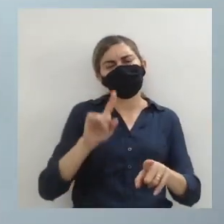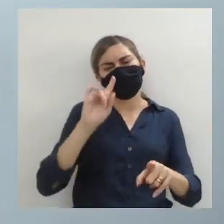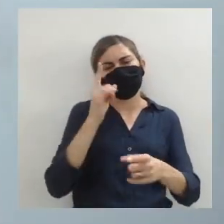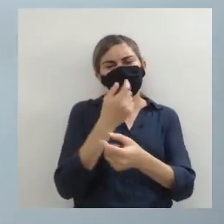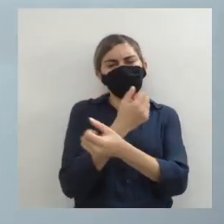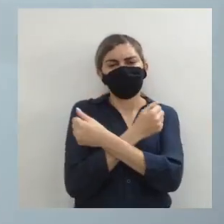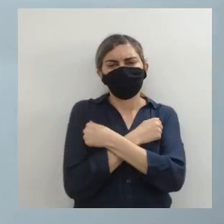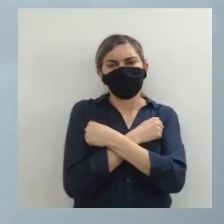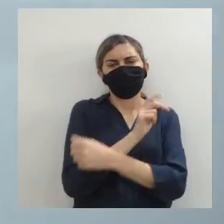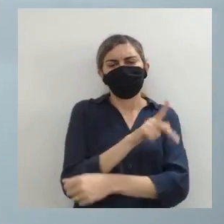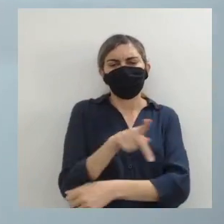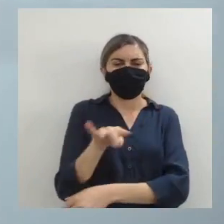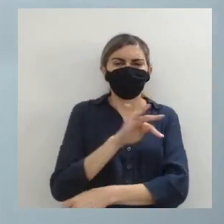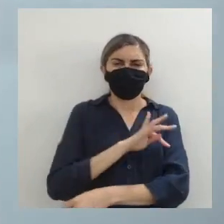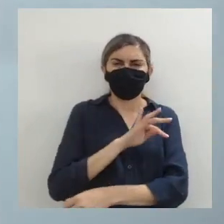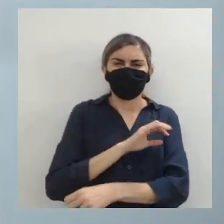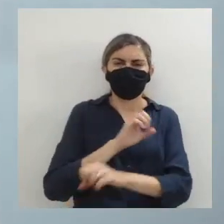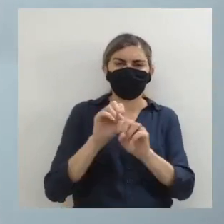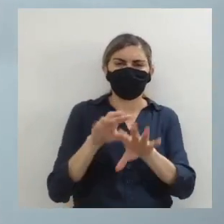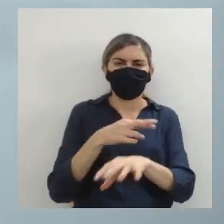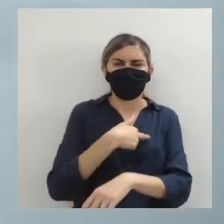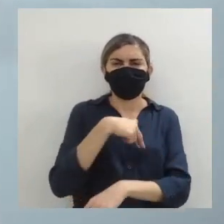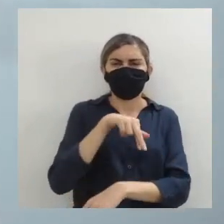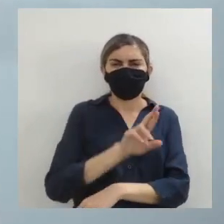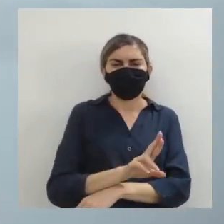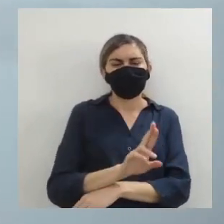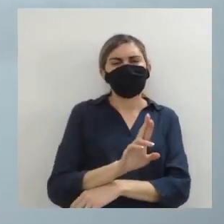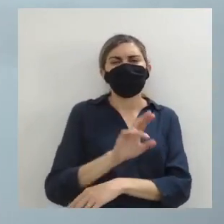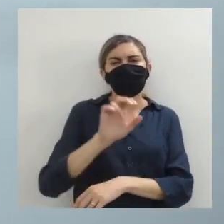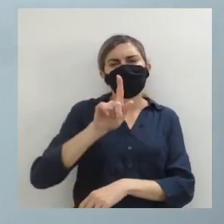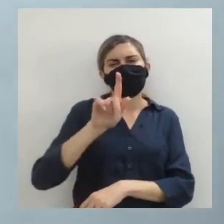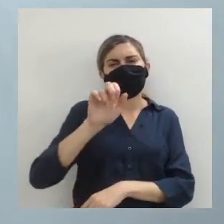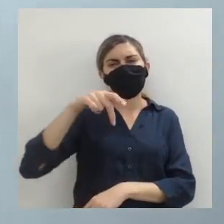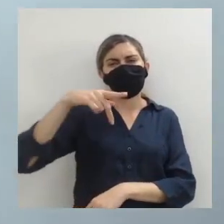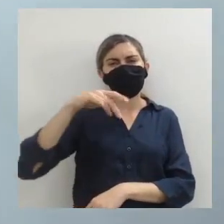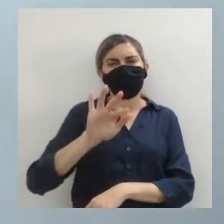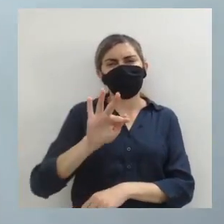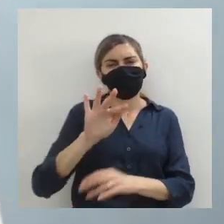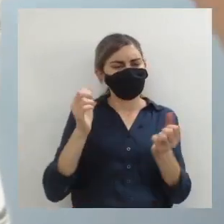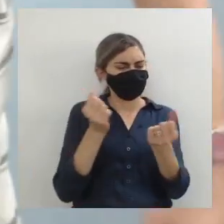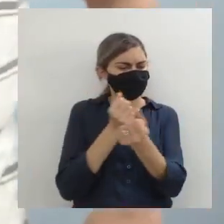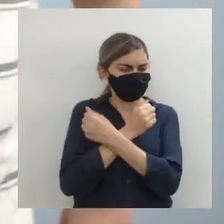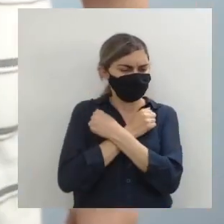aos professores técnicos do ensino religioso da GEPAF.